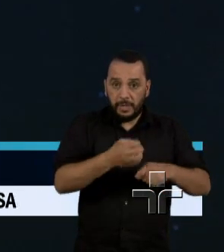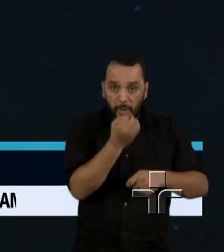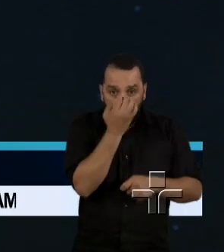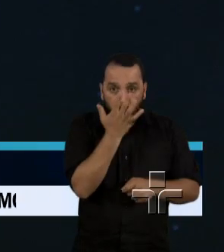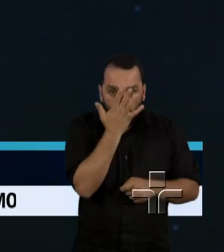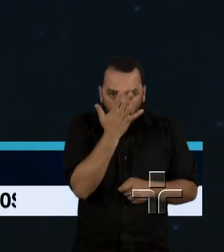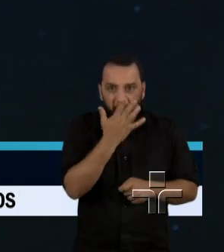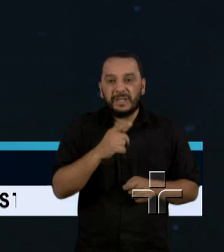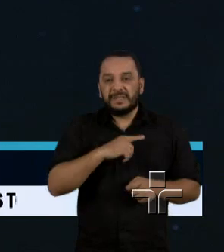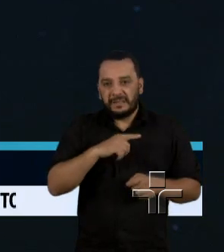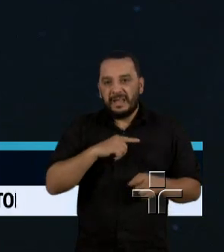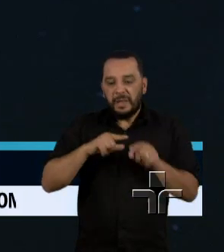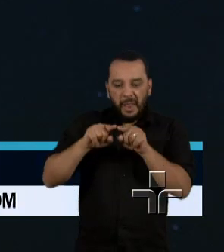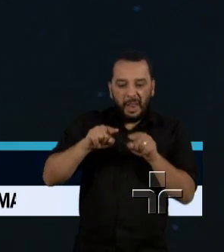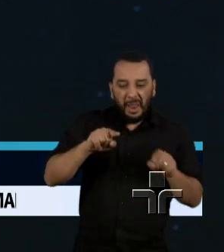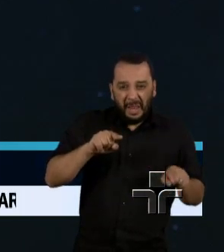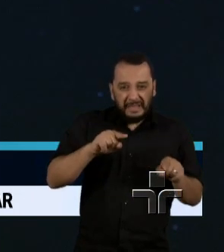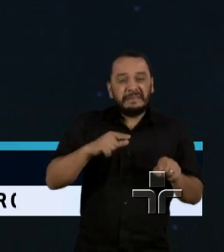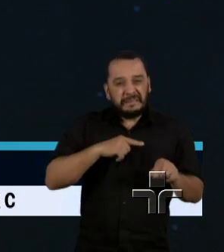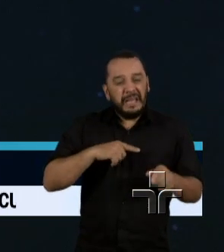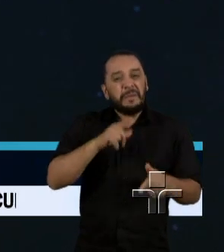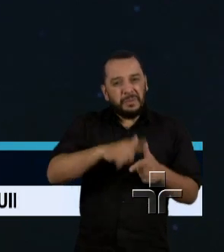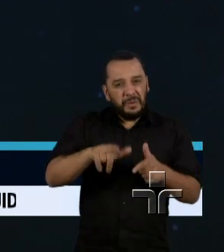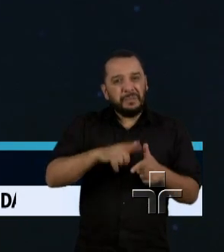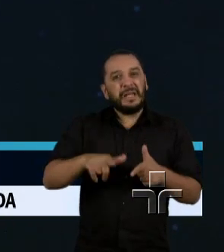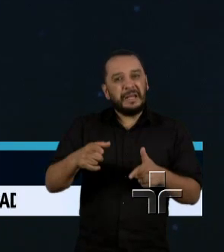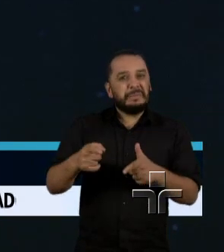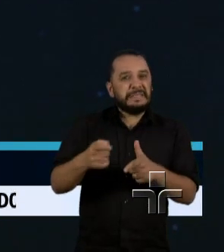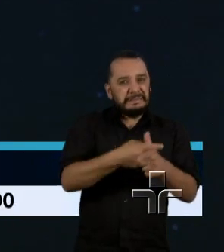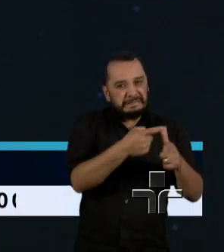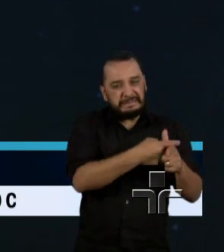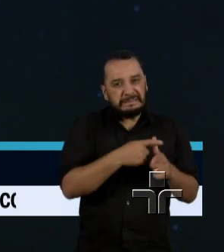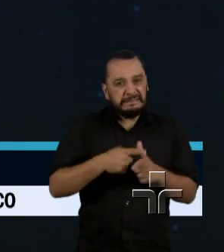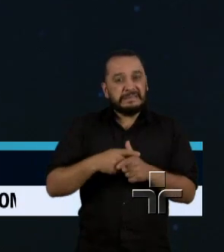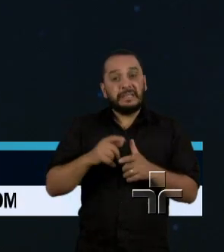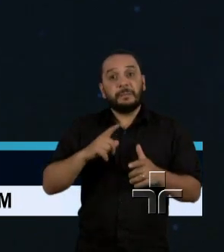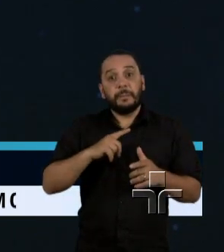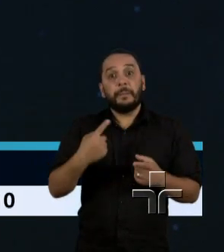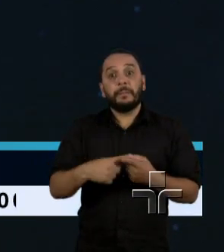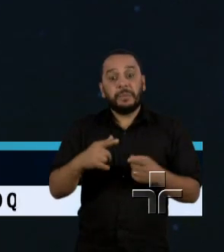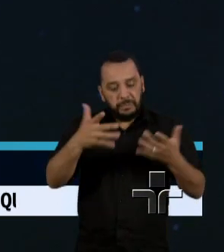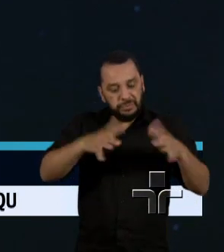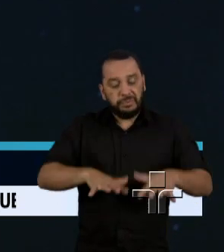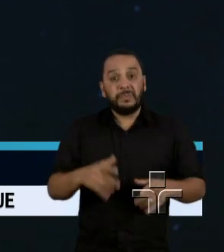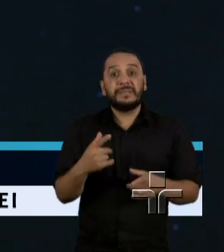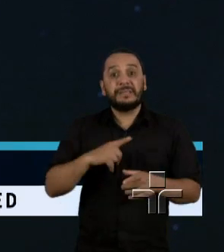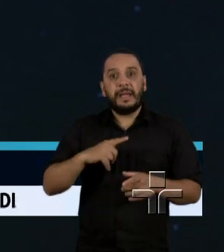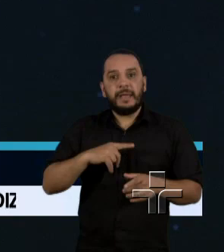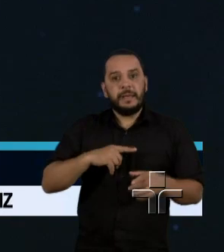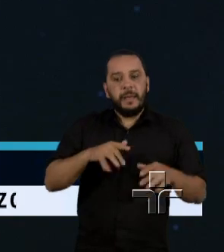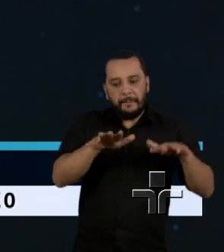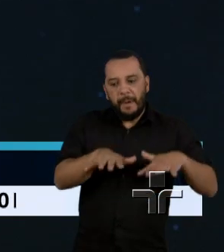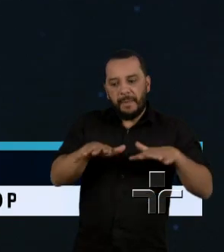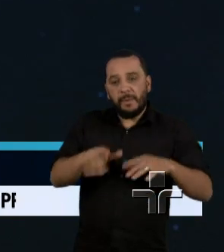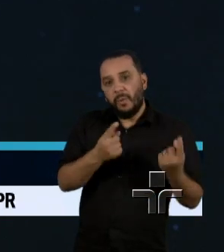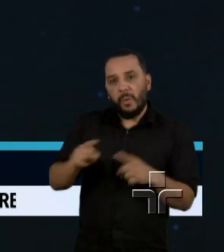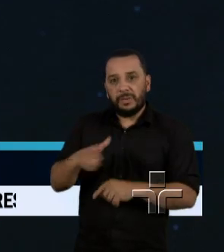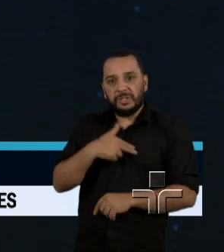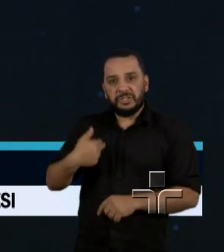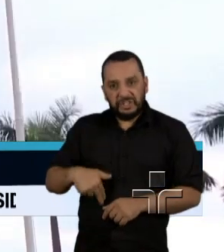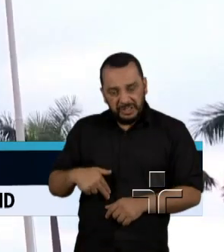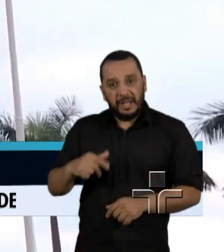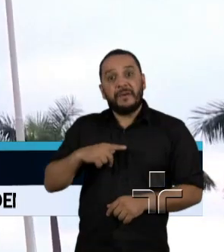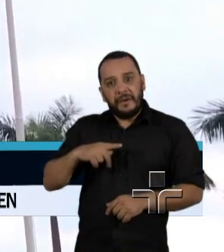de uma recessão. O território é afetado pelos protestos contra a China, que ameaça ocupar um dos maiores centros financeiros do